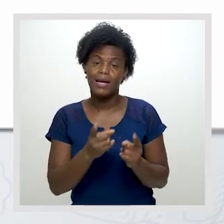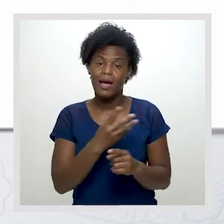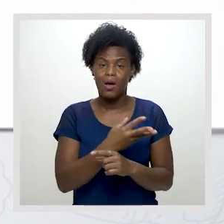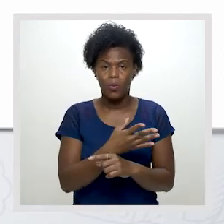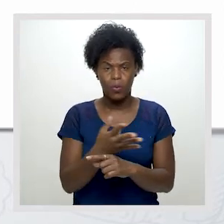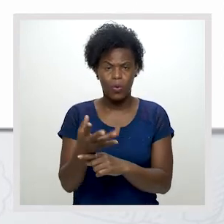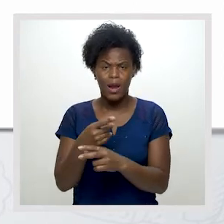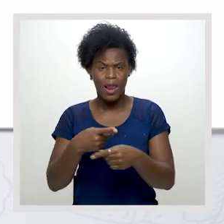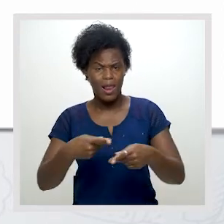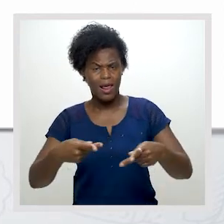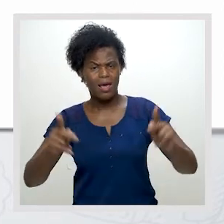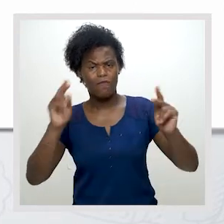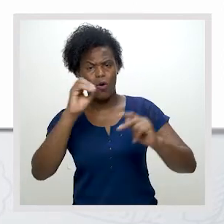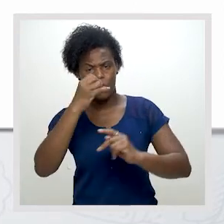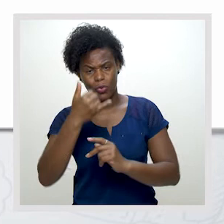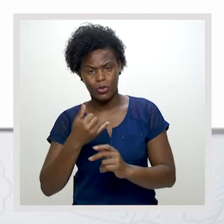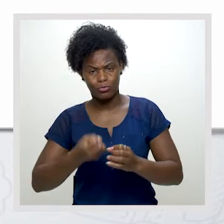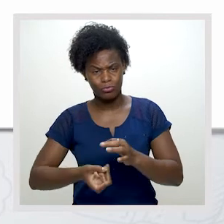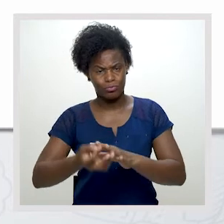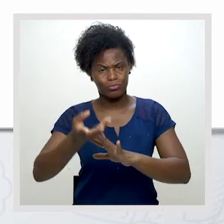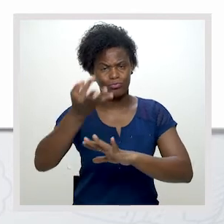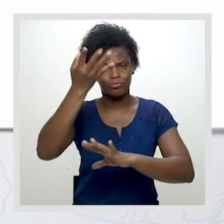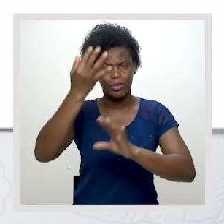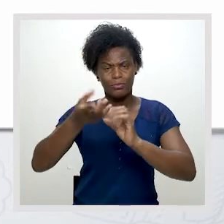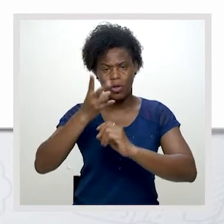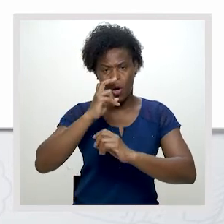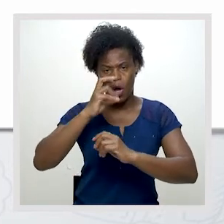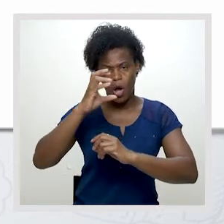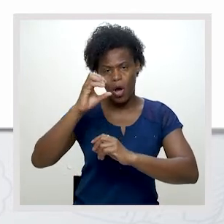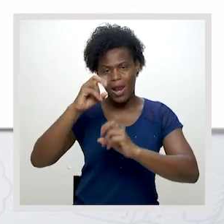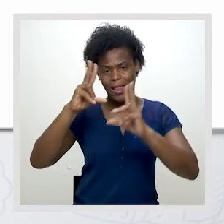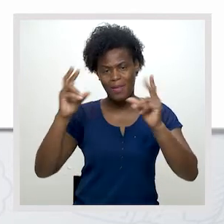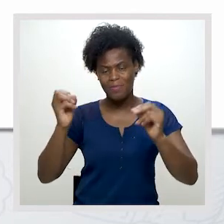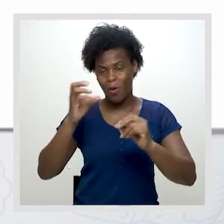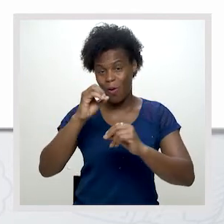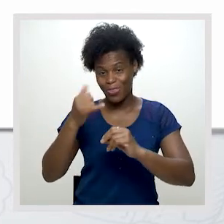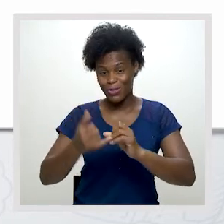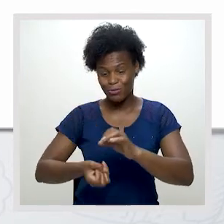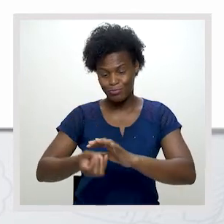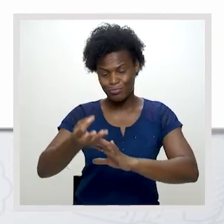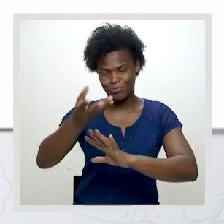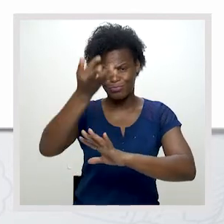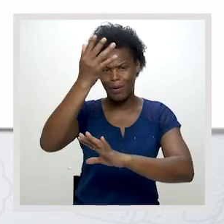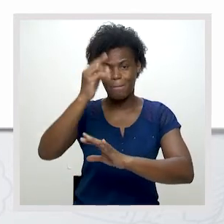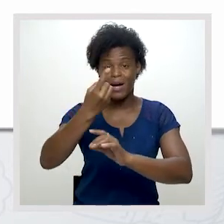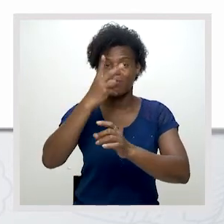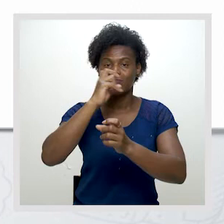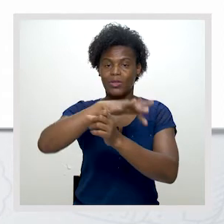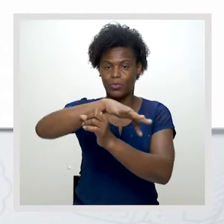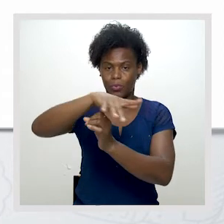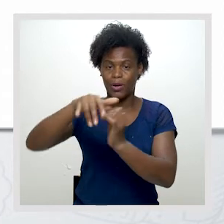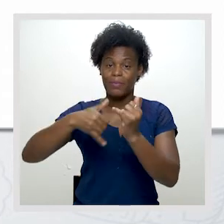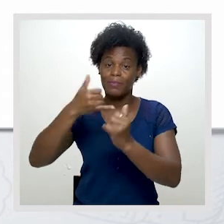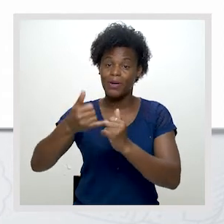bombardeavam, libertavam oxigenação para a atmosfera, oxigênio para a atmosfera, então formou-se